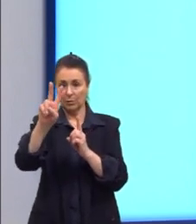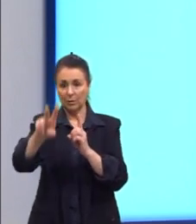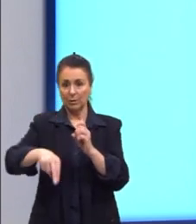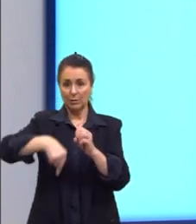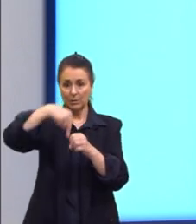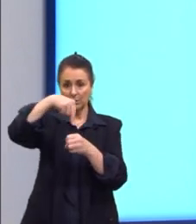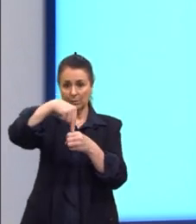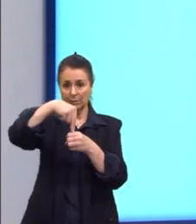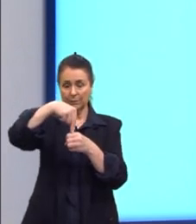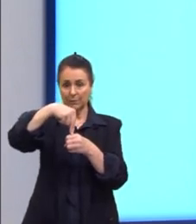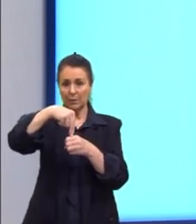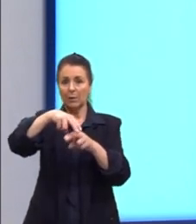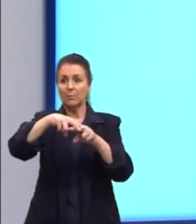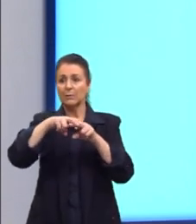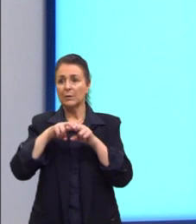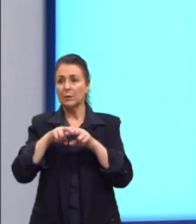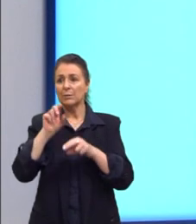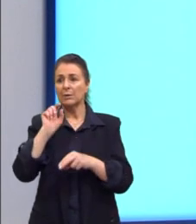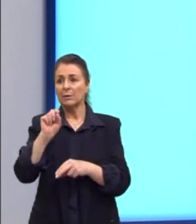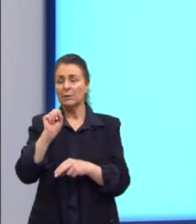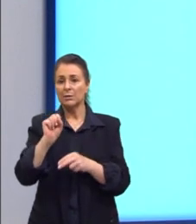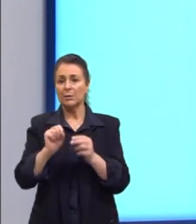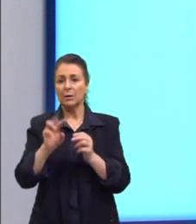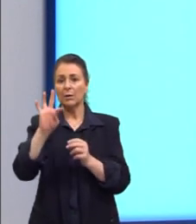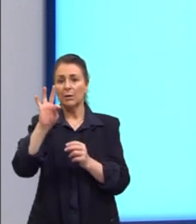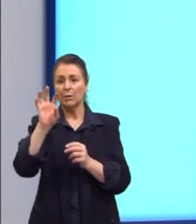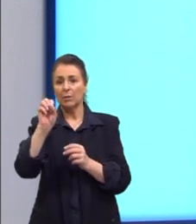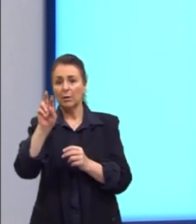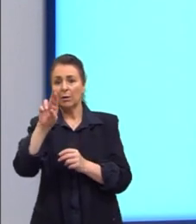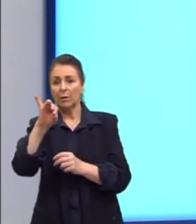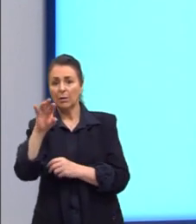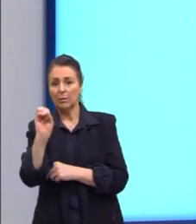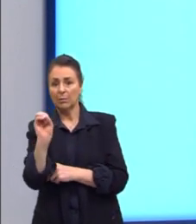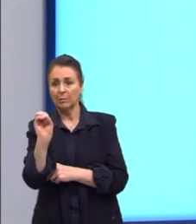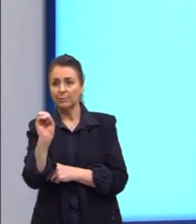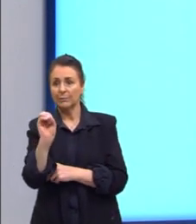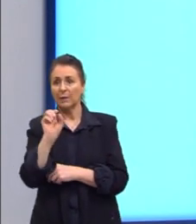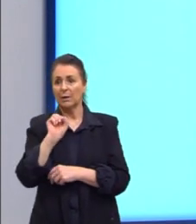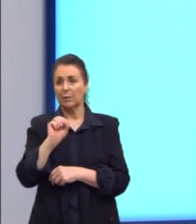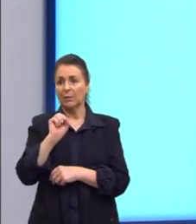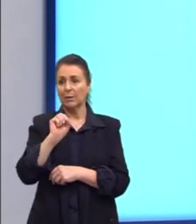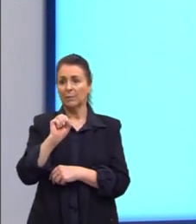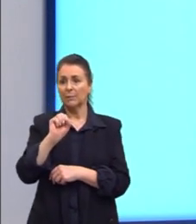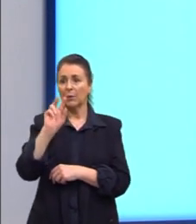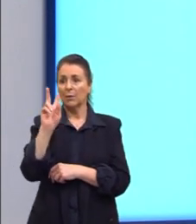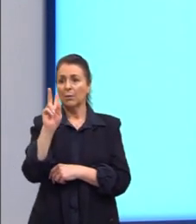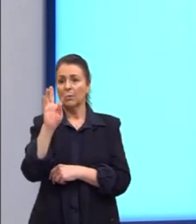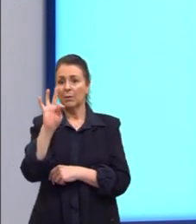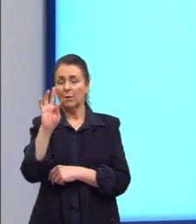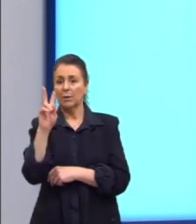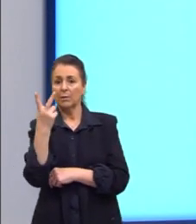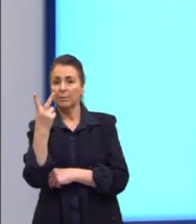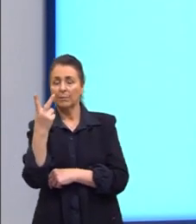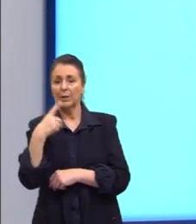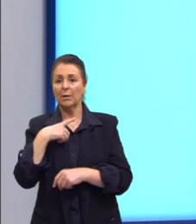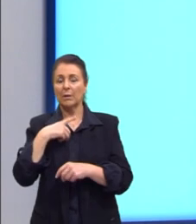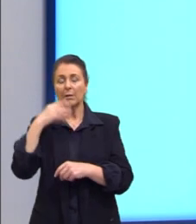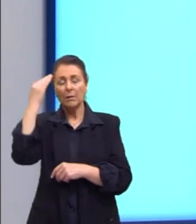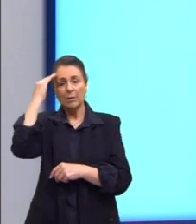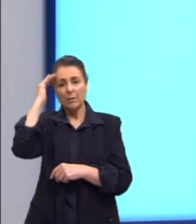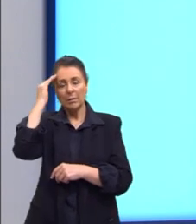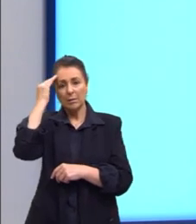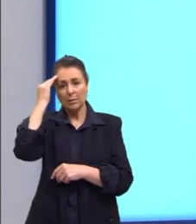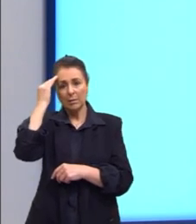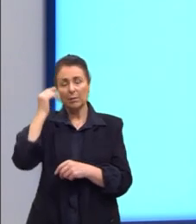origina o tório tá aqui é o símbolo do torque até o th por quê que é você a gente consegue entender essa questão